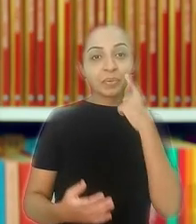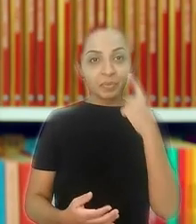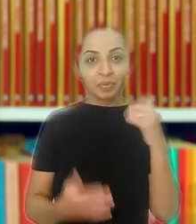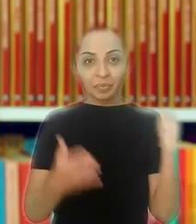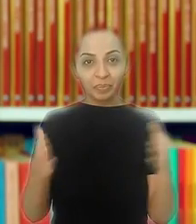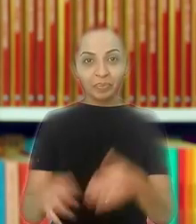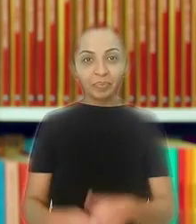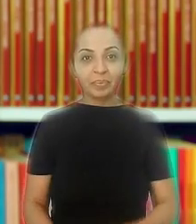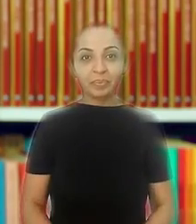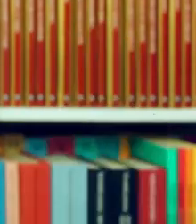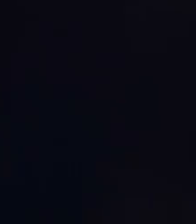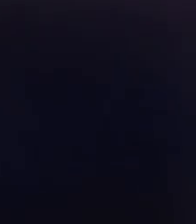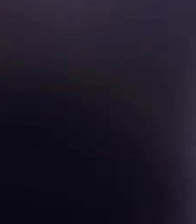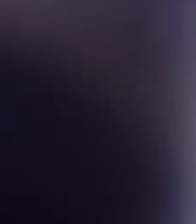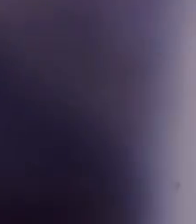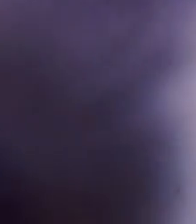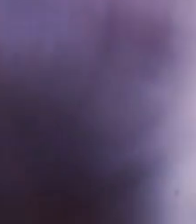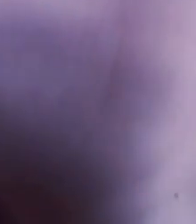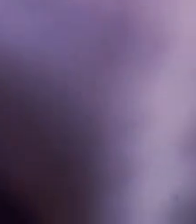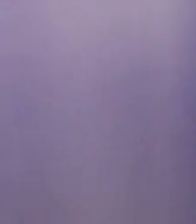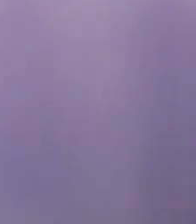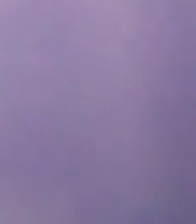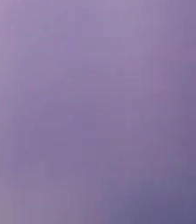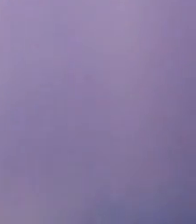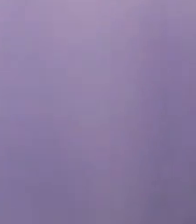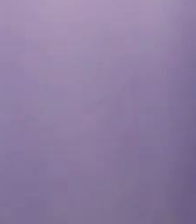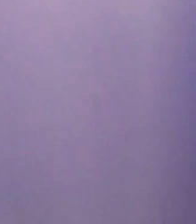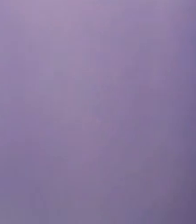logo depois da vinheta se liga aí